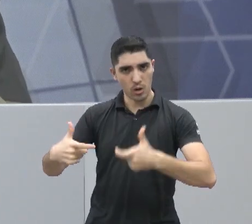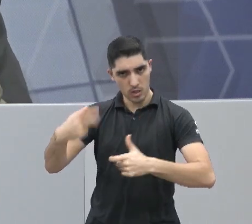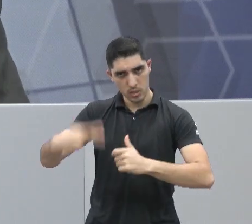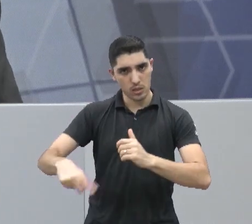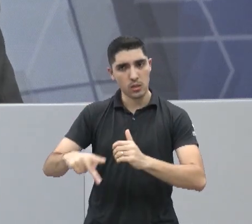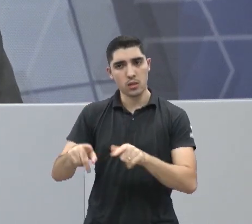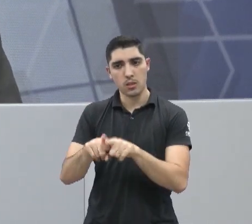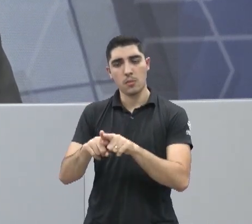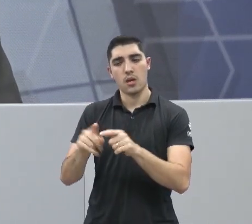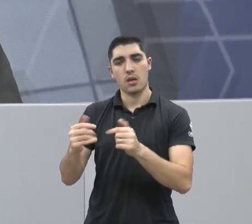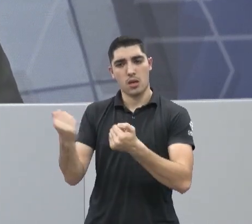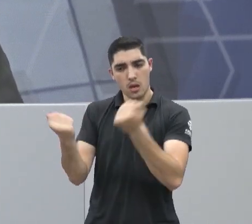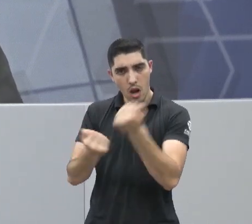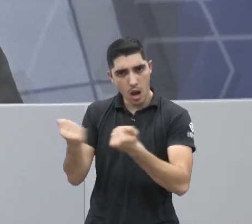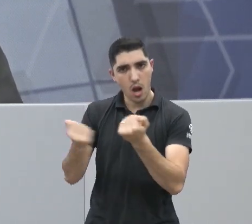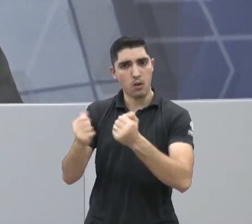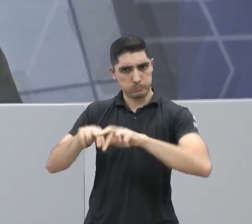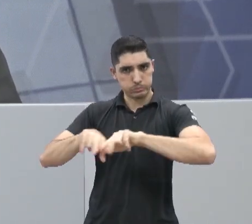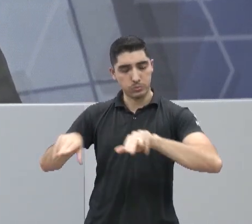o que